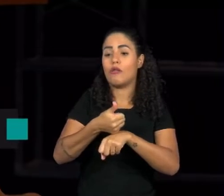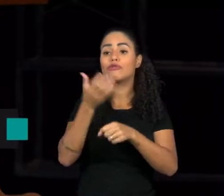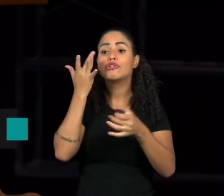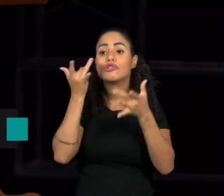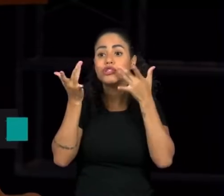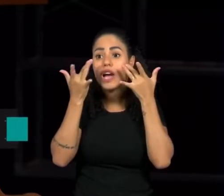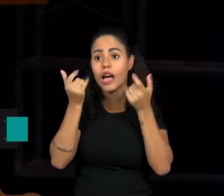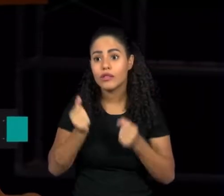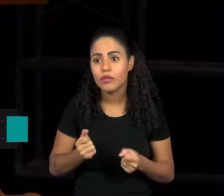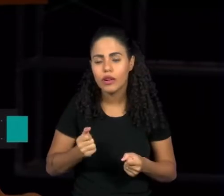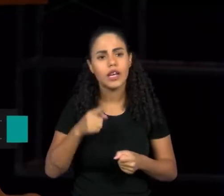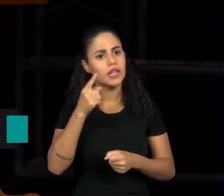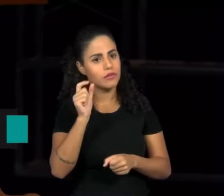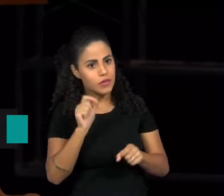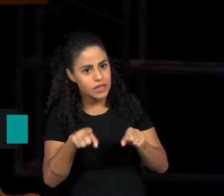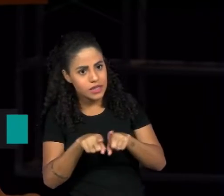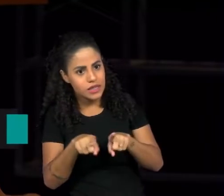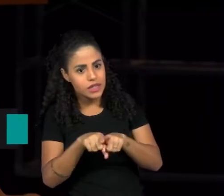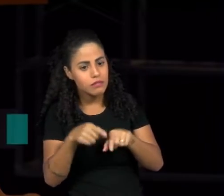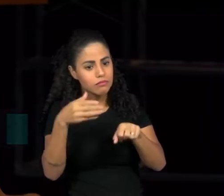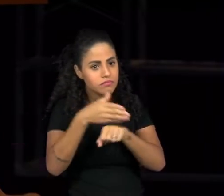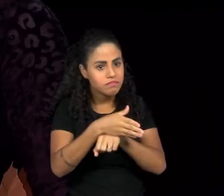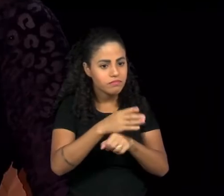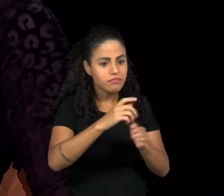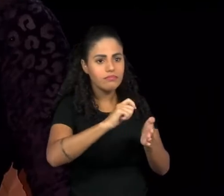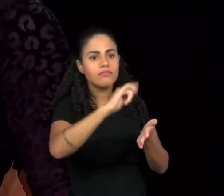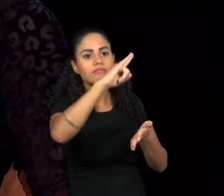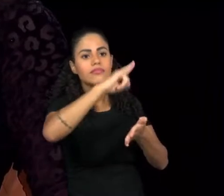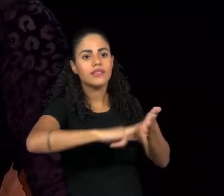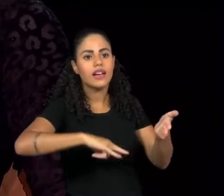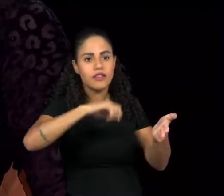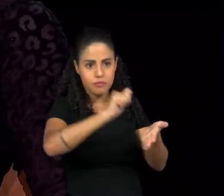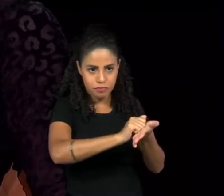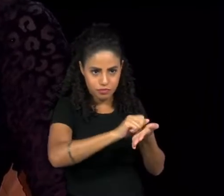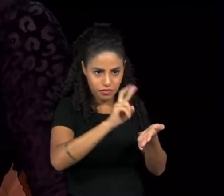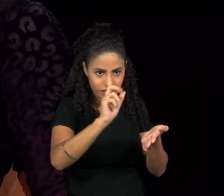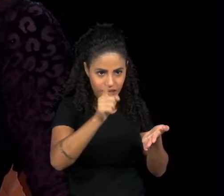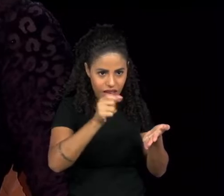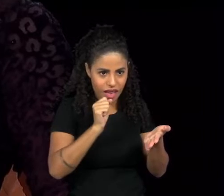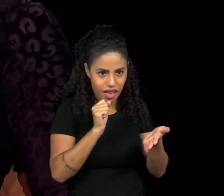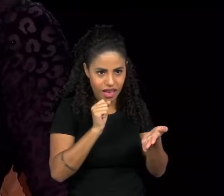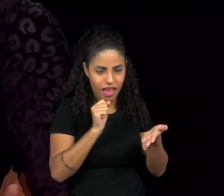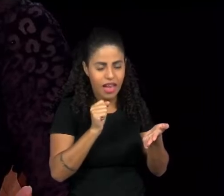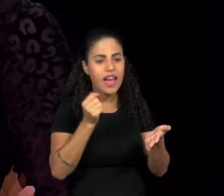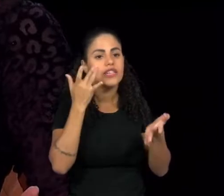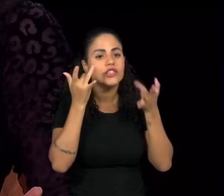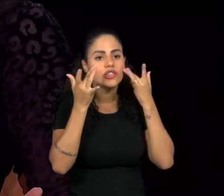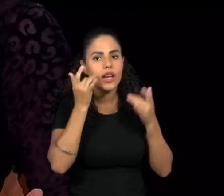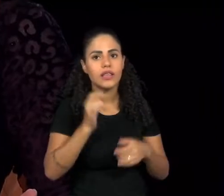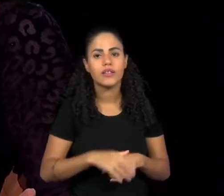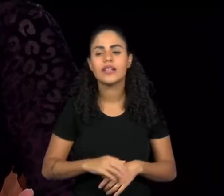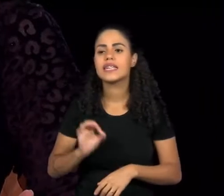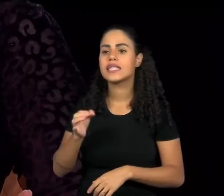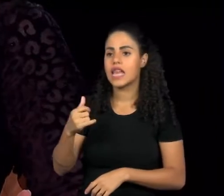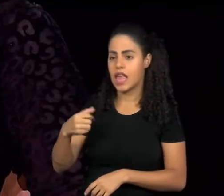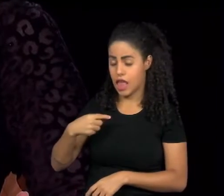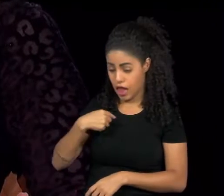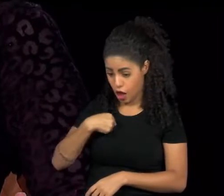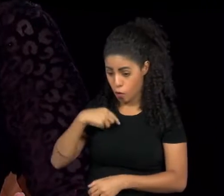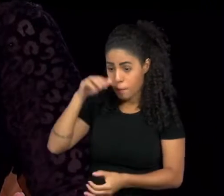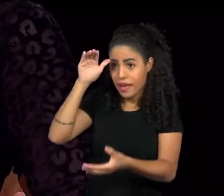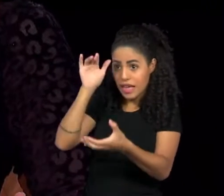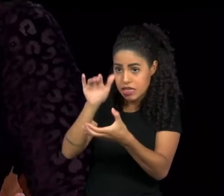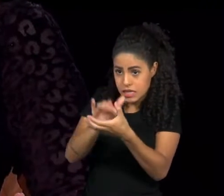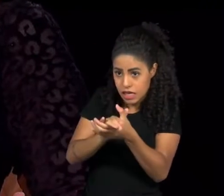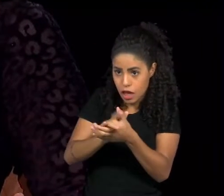inscreveu na Escola de Arte Dramática ao mesmo tempo. Exatamente. Como é que foi isso, Esther? Eu me casei, me